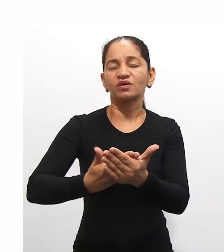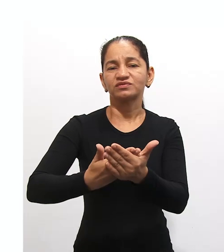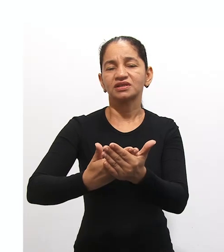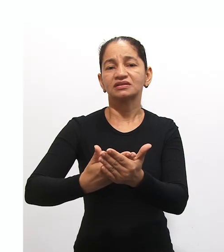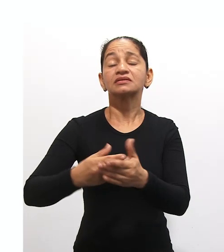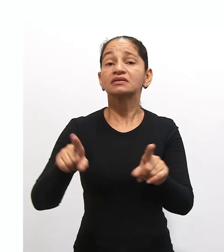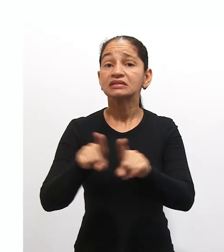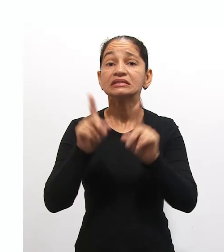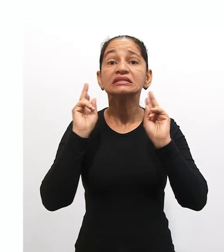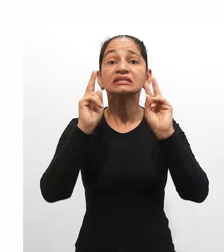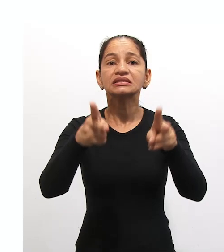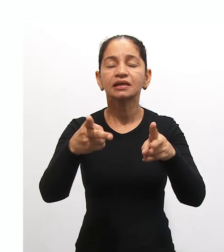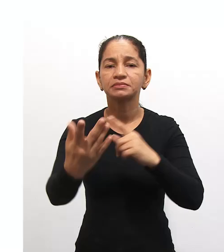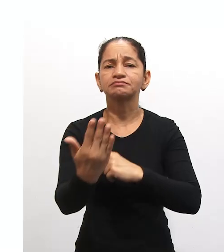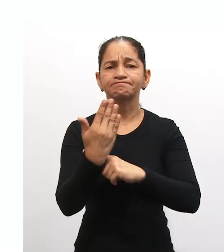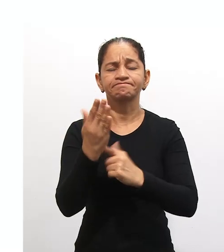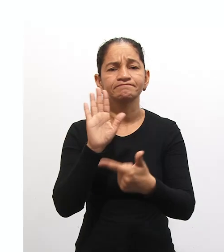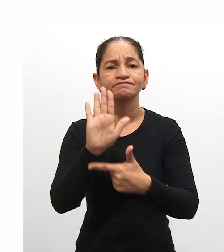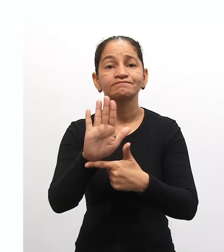e colaboração.